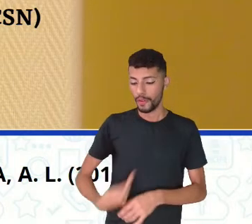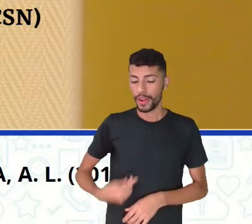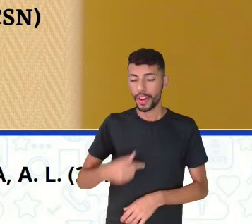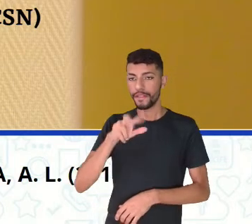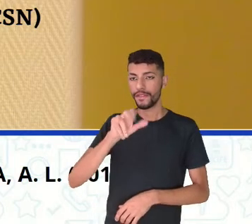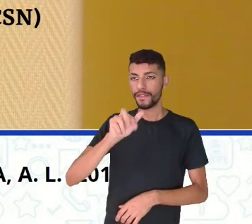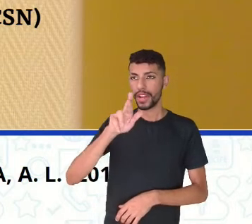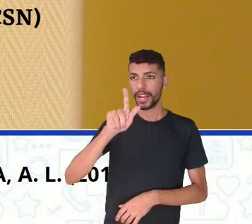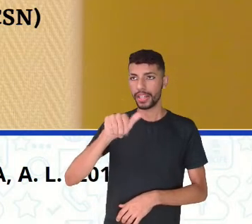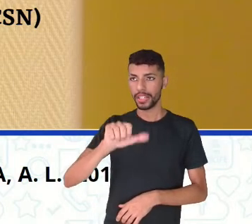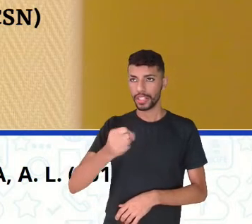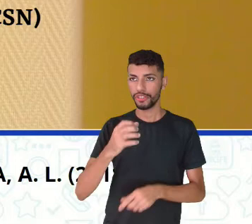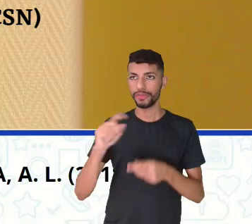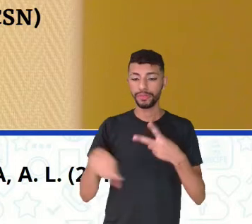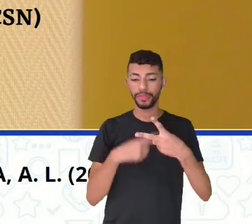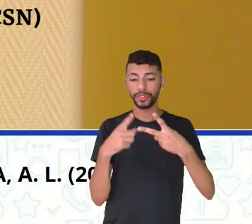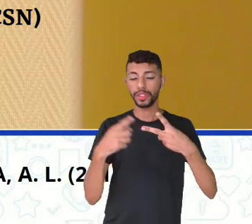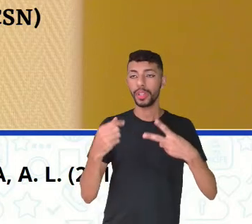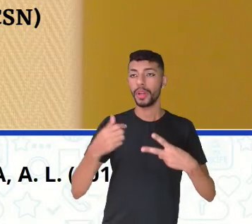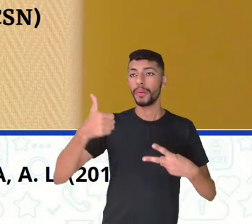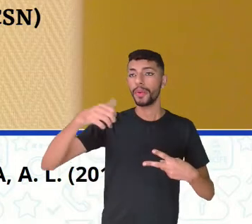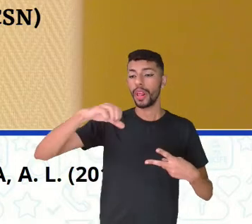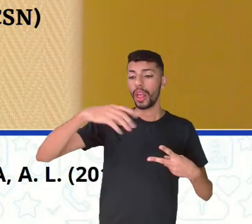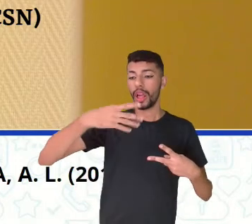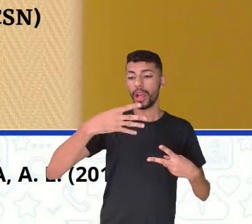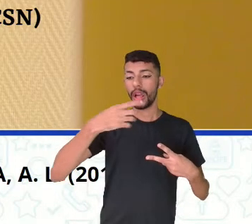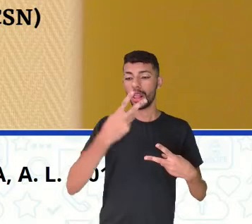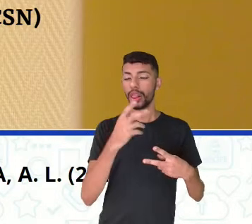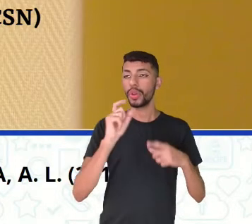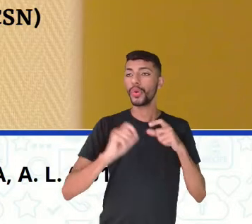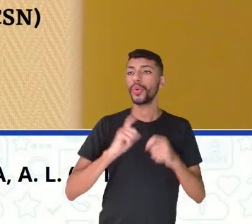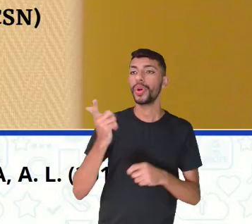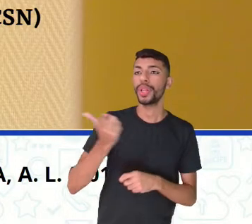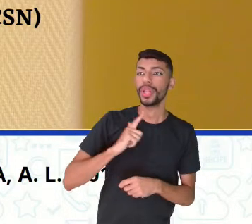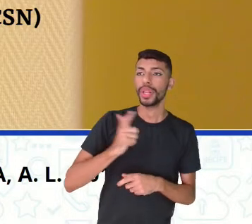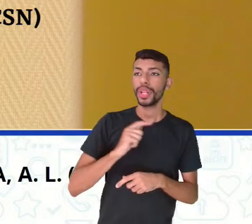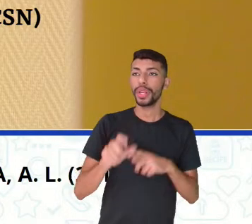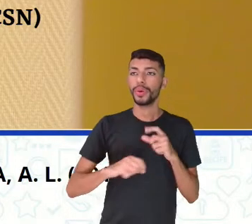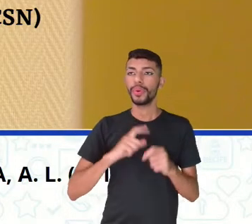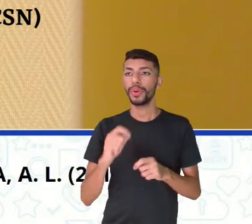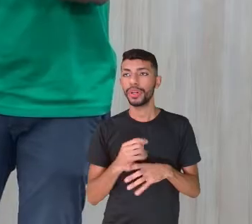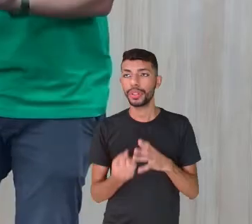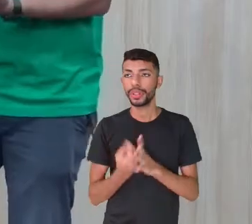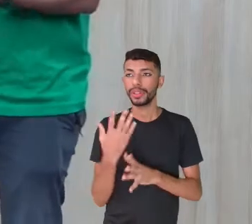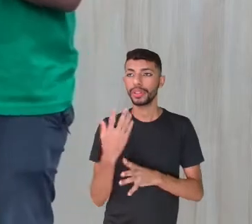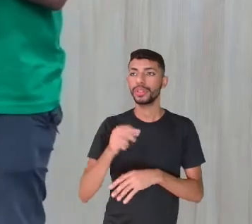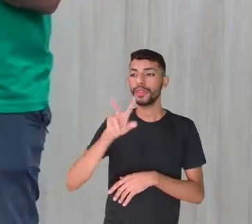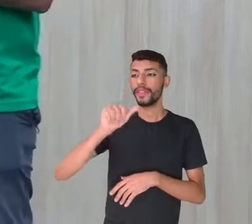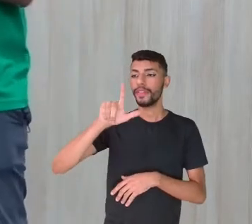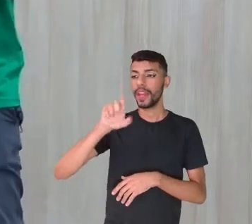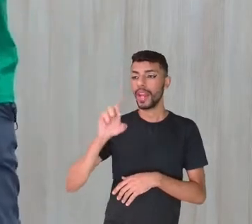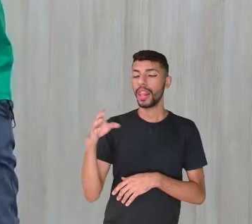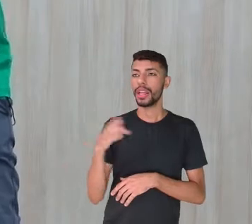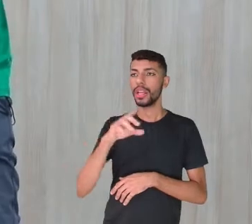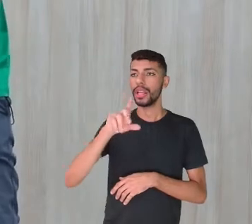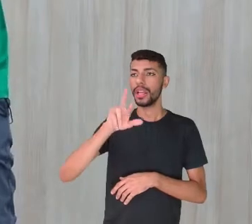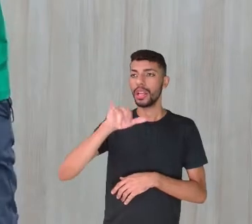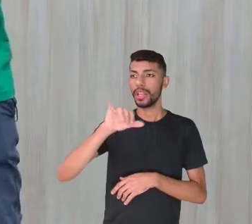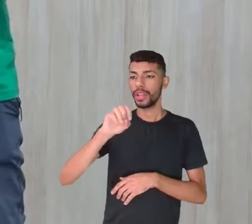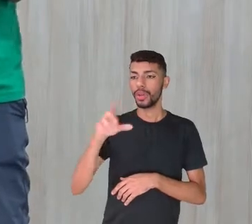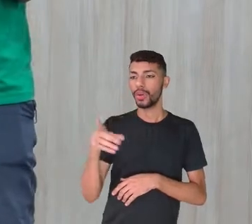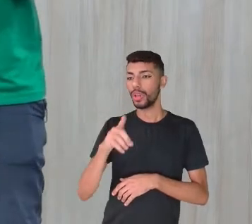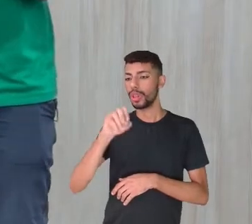Companhia Vale do Rio Doce, tá, que durante todo esse período extraiu principalmente minério de